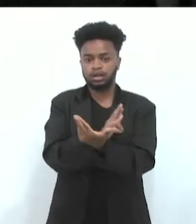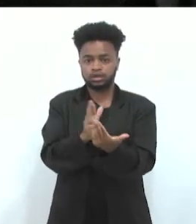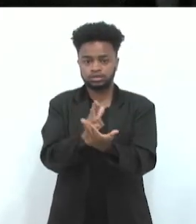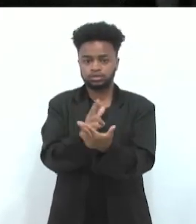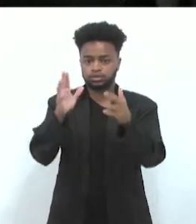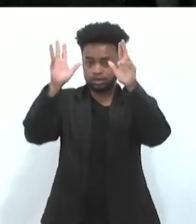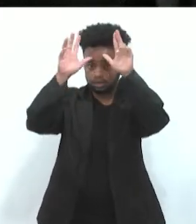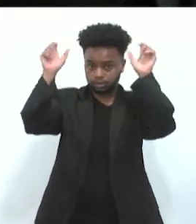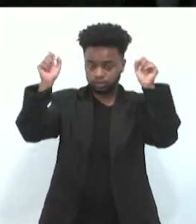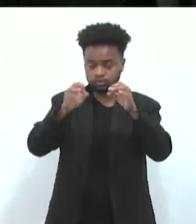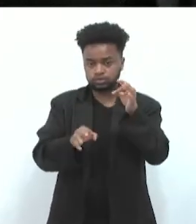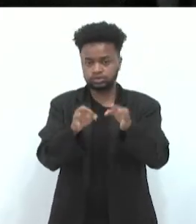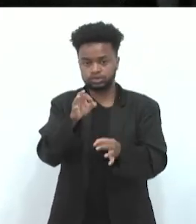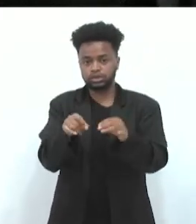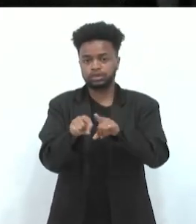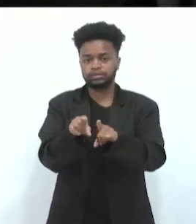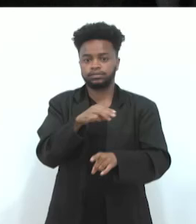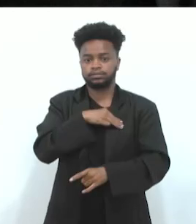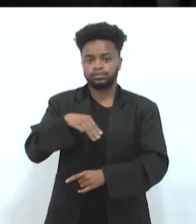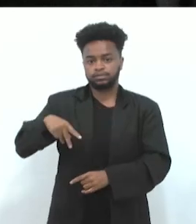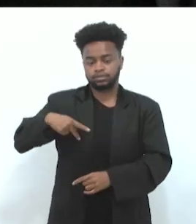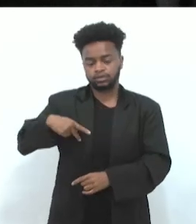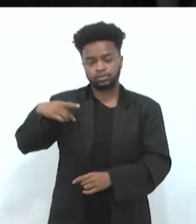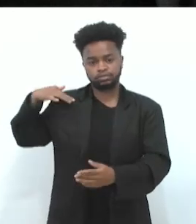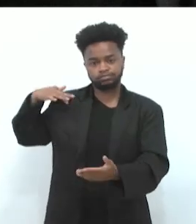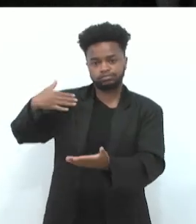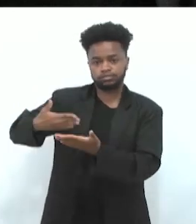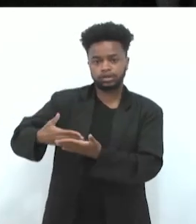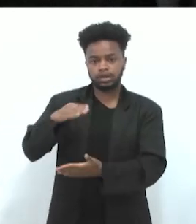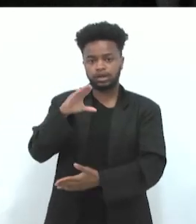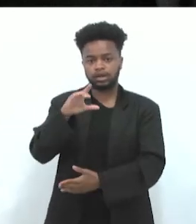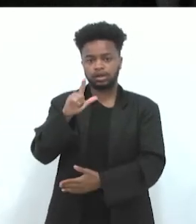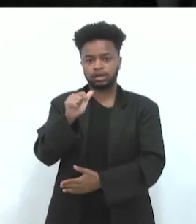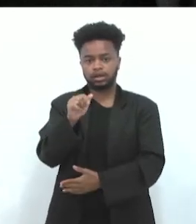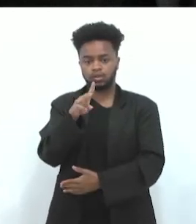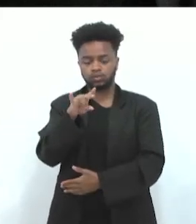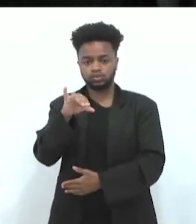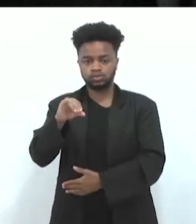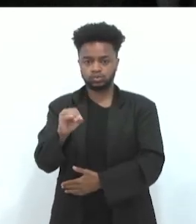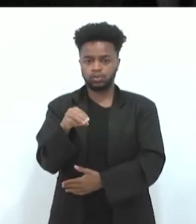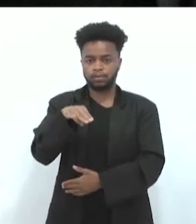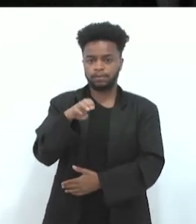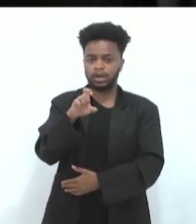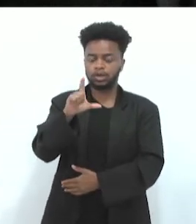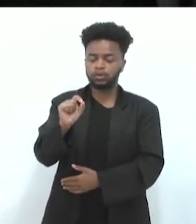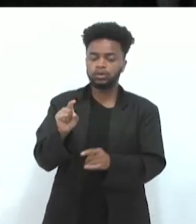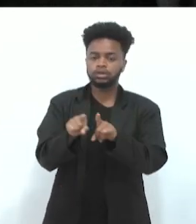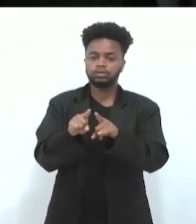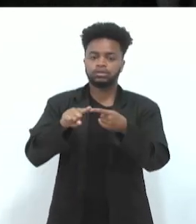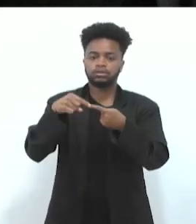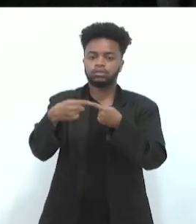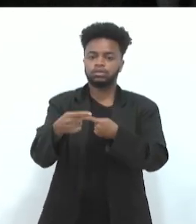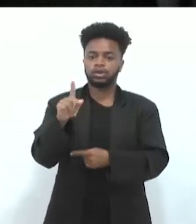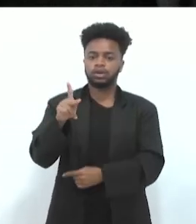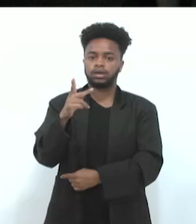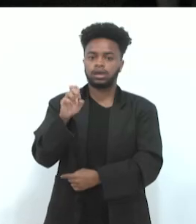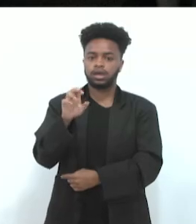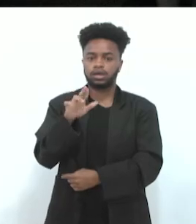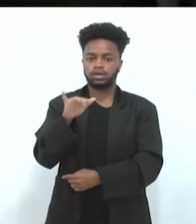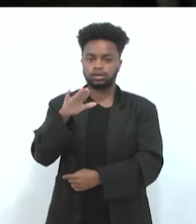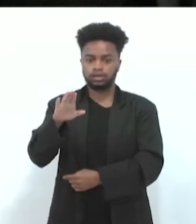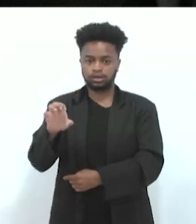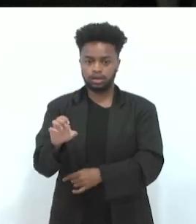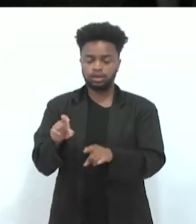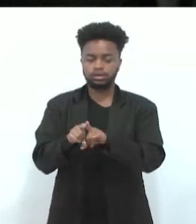Justiça, com o Ministério Público. Isso vem do tempo de Dr. Cláudio de Melo Tavares. Perfeito. Depois veio Dr. Henrique, depois veio